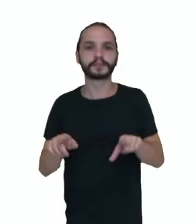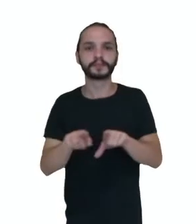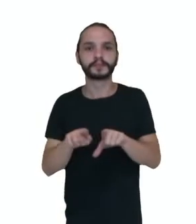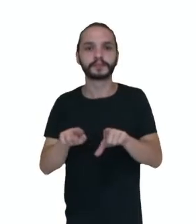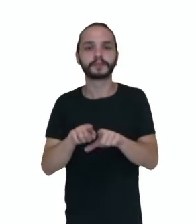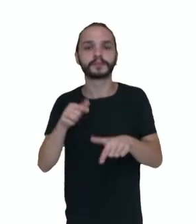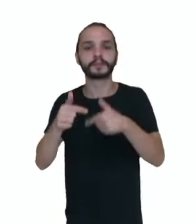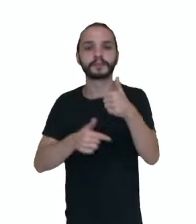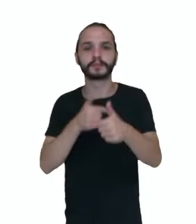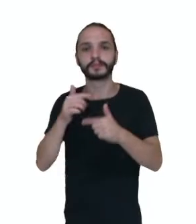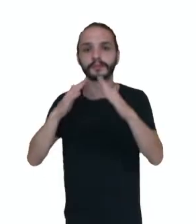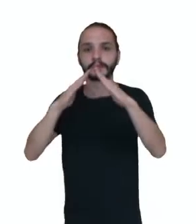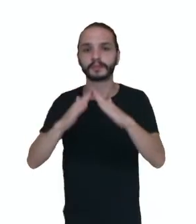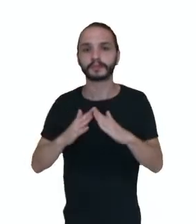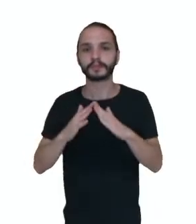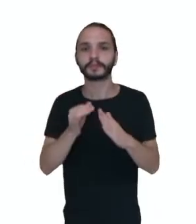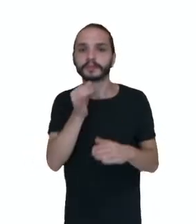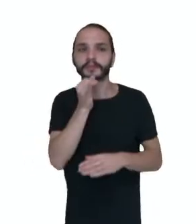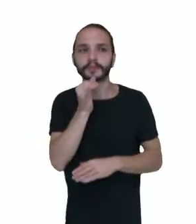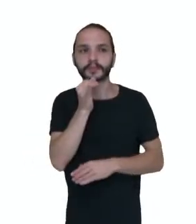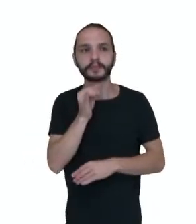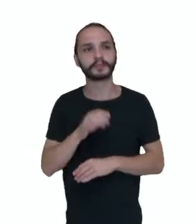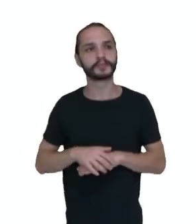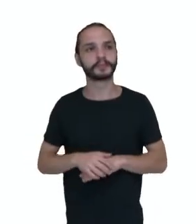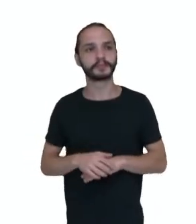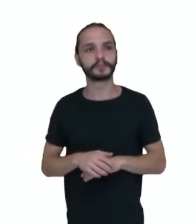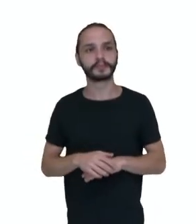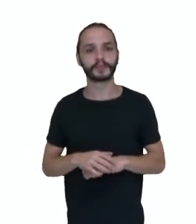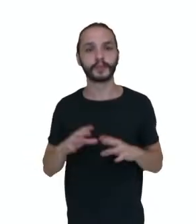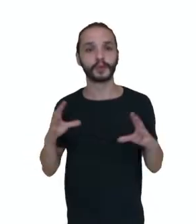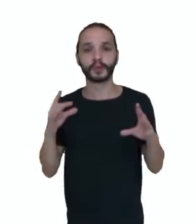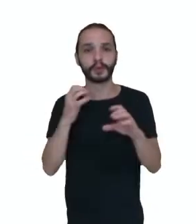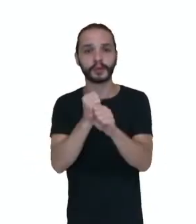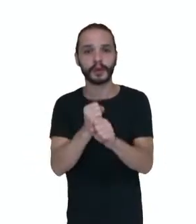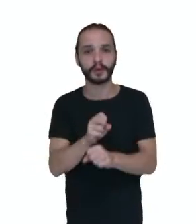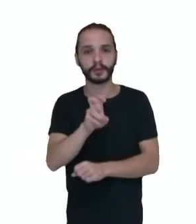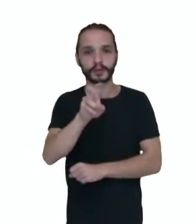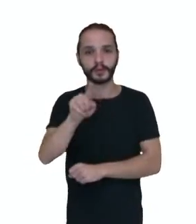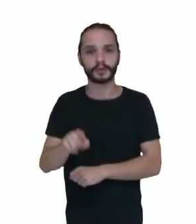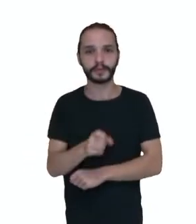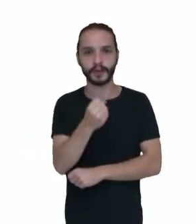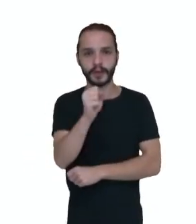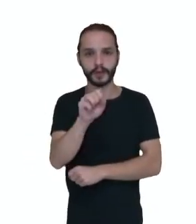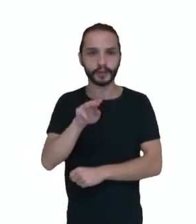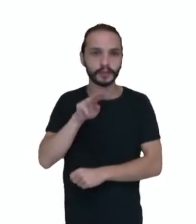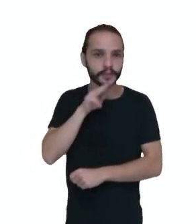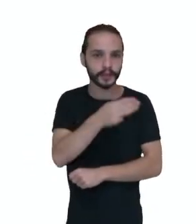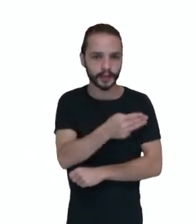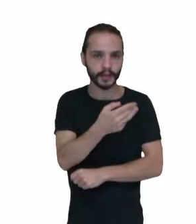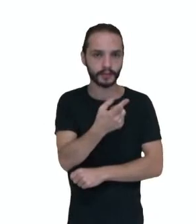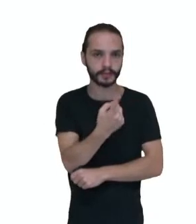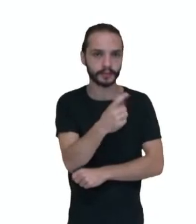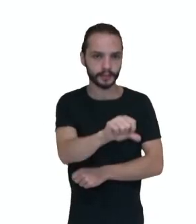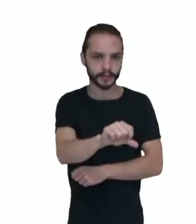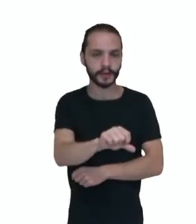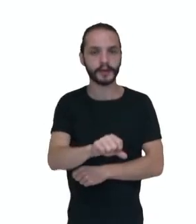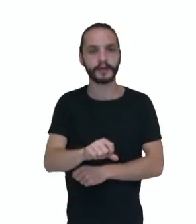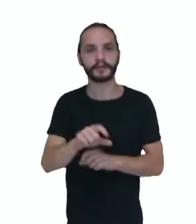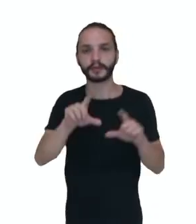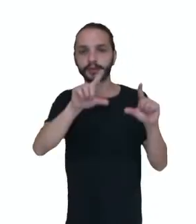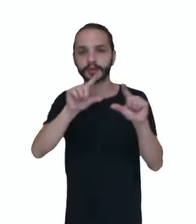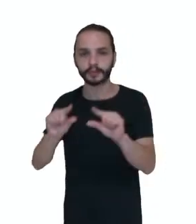então a gente vai ter do total 5,8 milhões em 2019, diminuiu ali